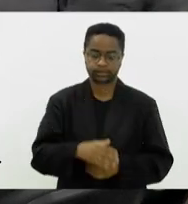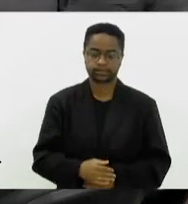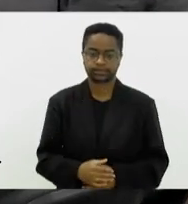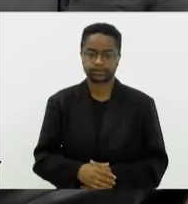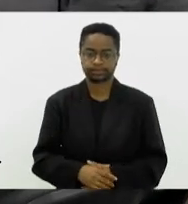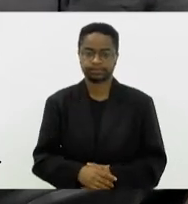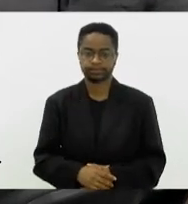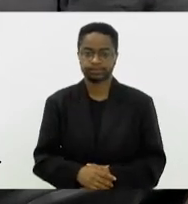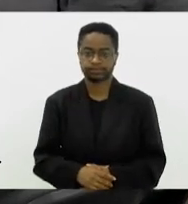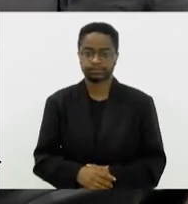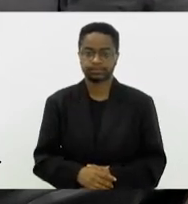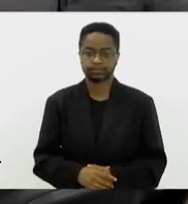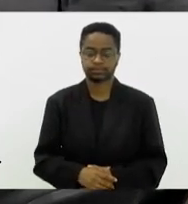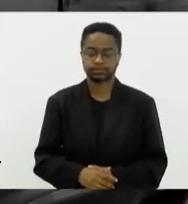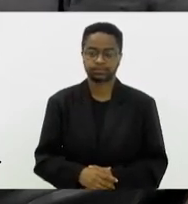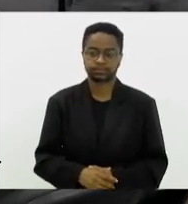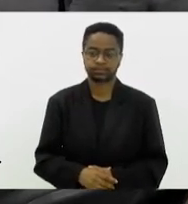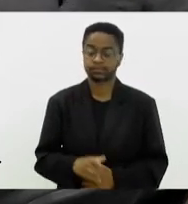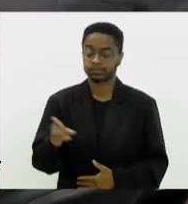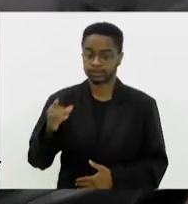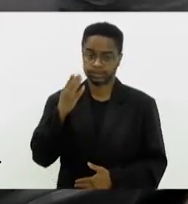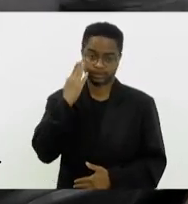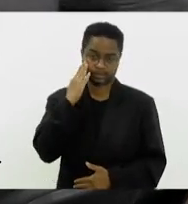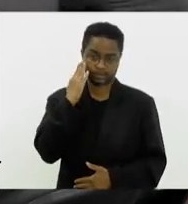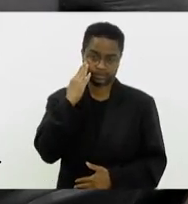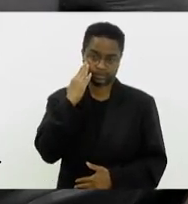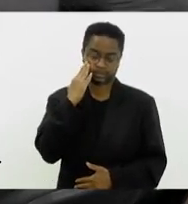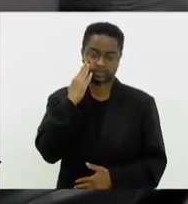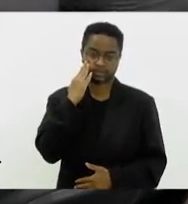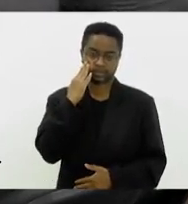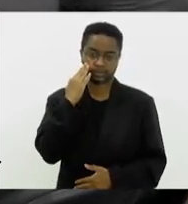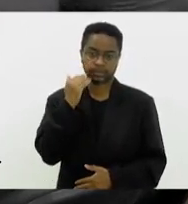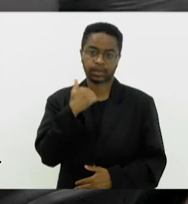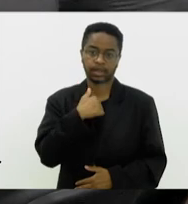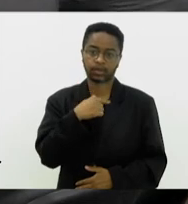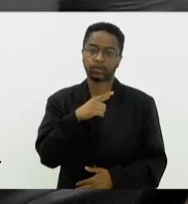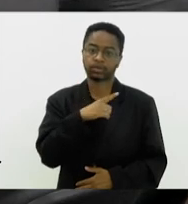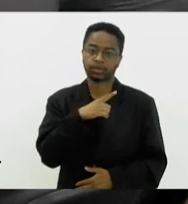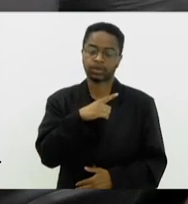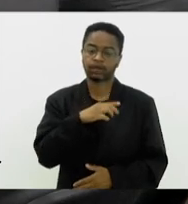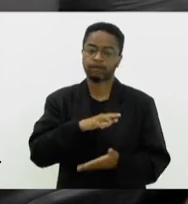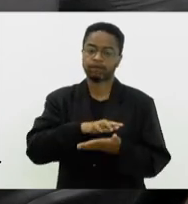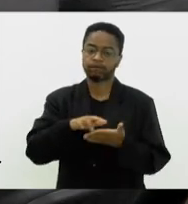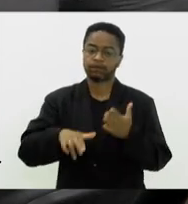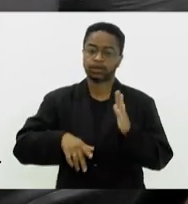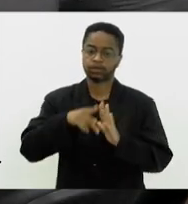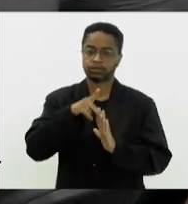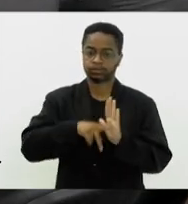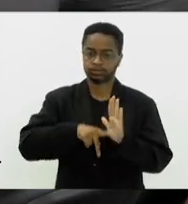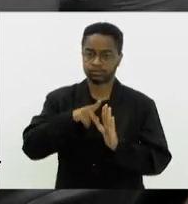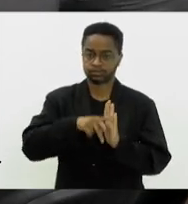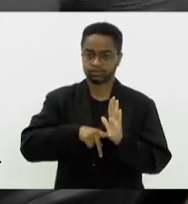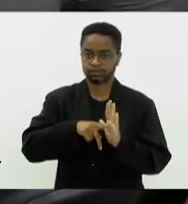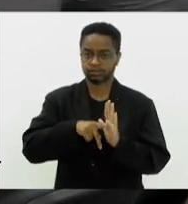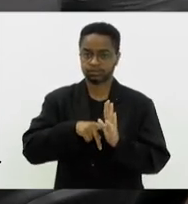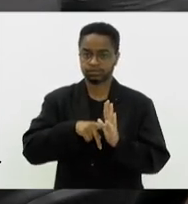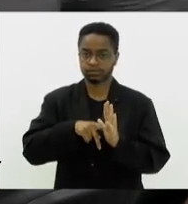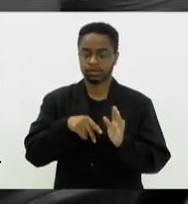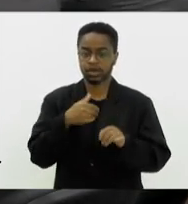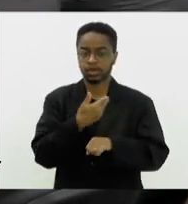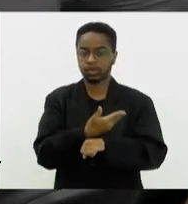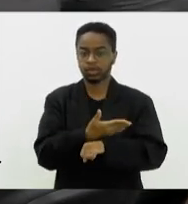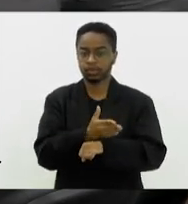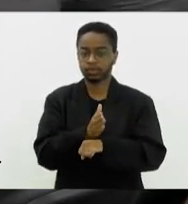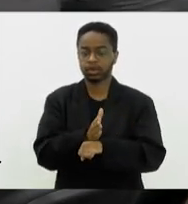ordem. Sabe, Vossa Excelência, que eu tenho um rol de projetos que toda hora